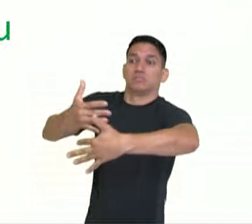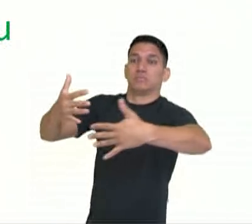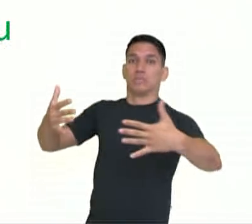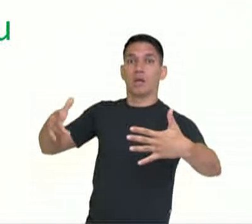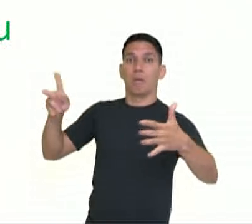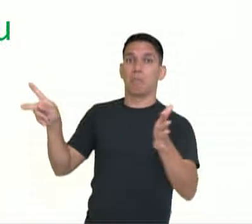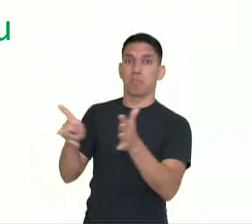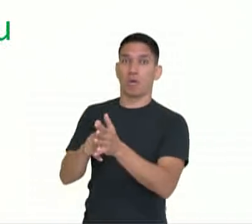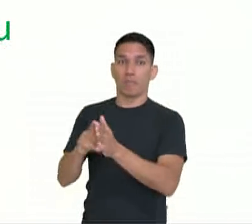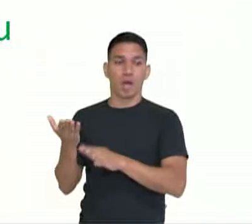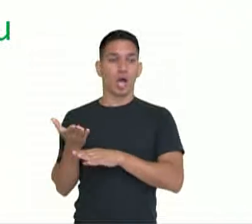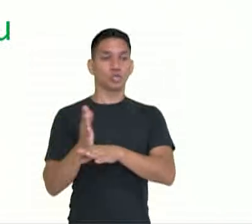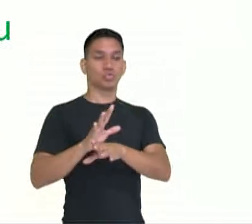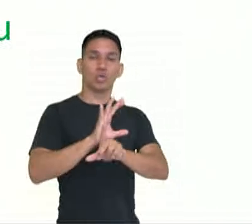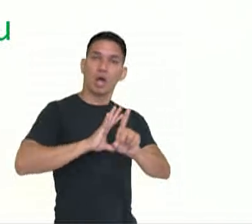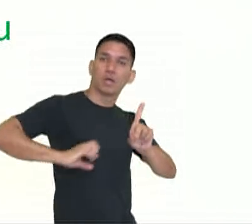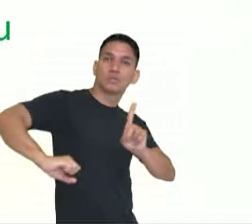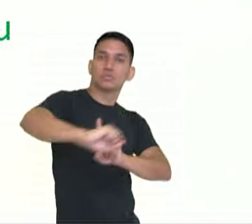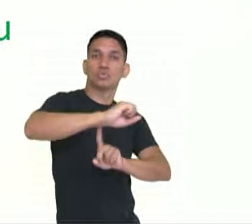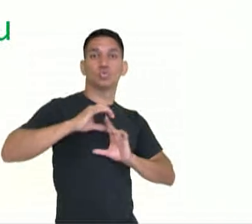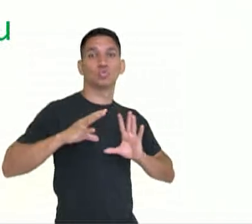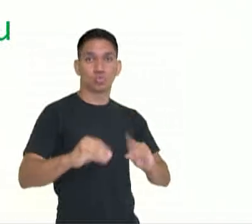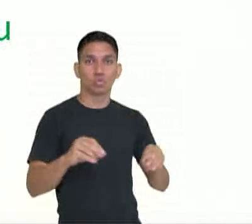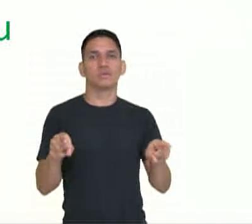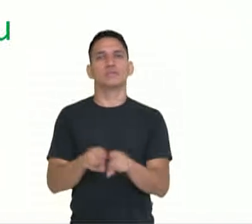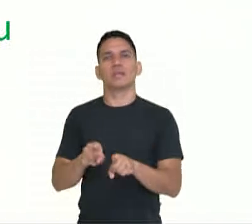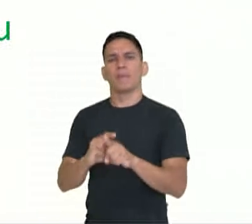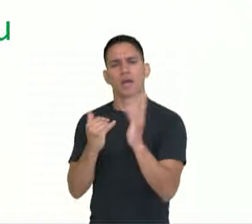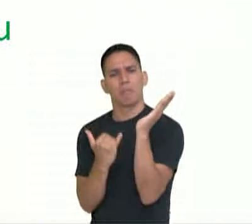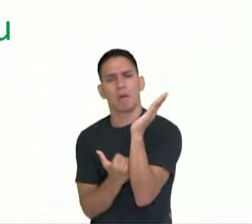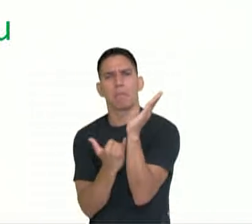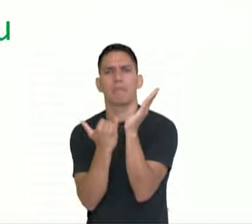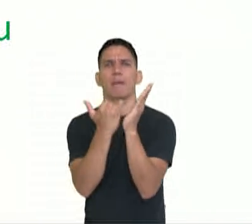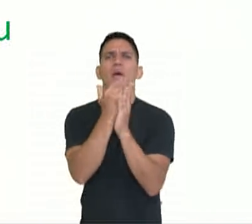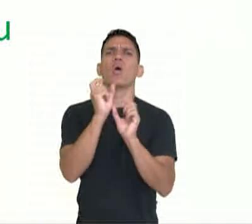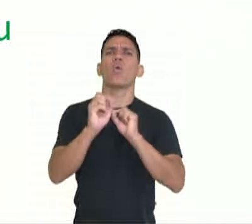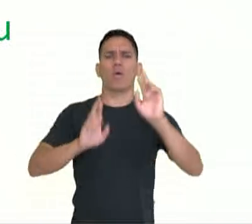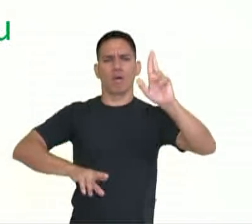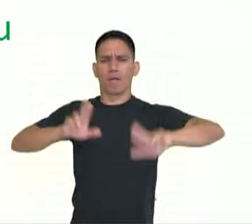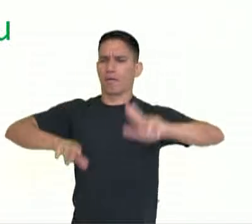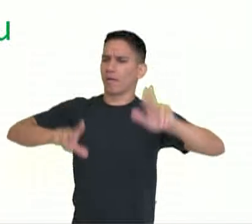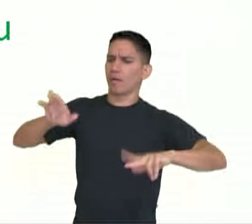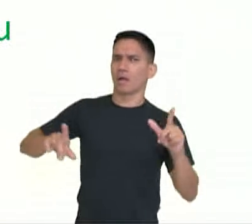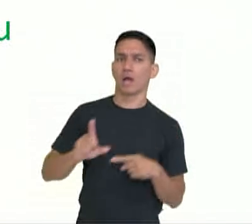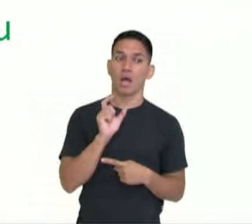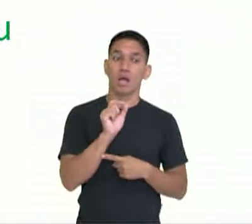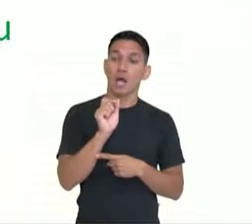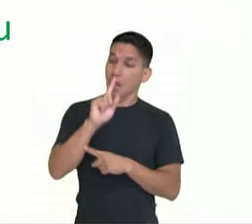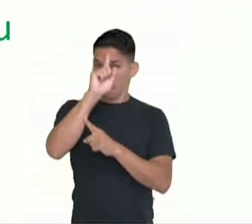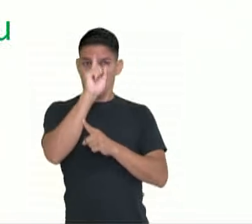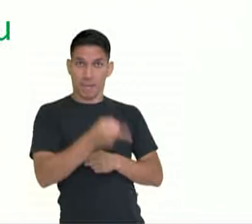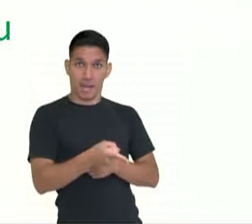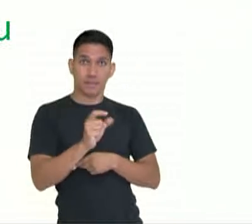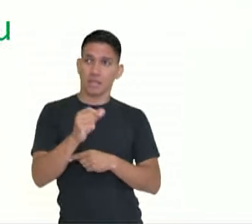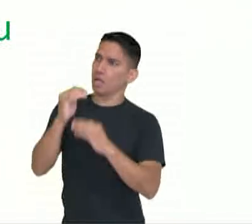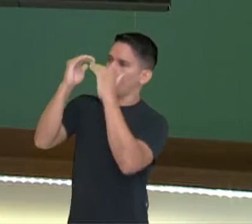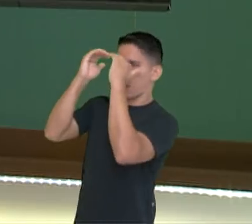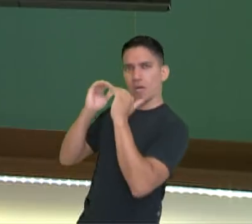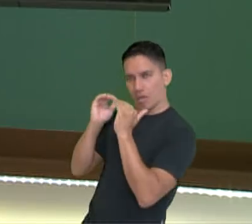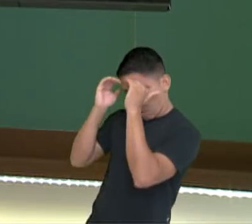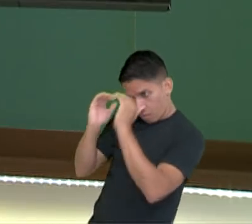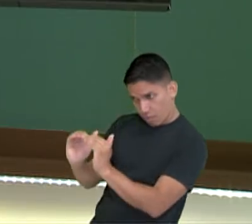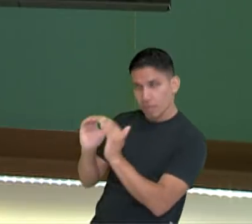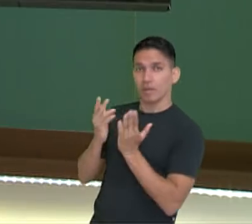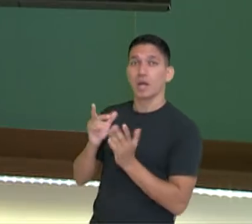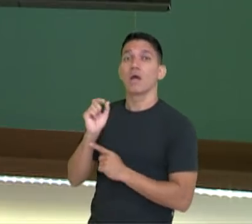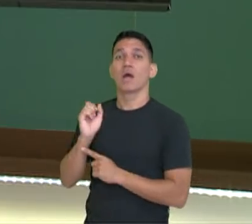bem comum, e daí a hierarquização da sociedade. Isso é, você diferenciar a sociedade em quem manda e quem obedece, quem tem mais